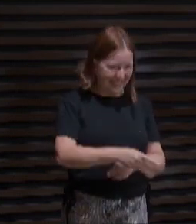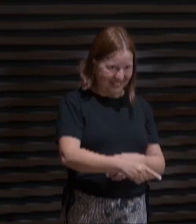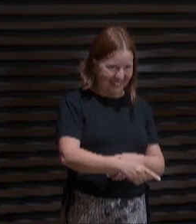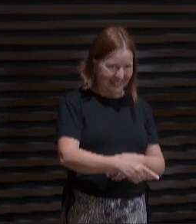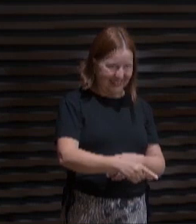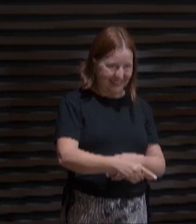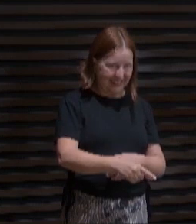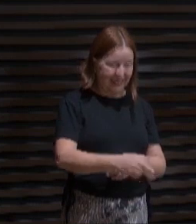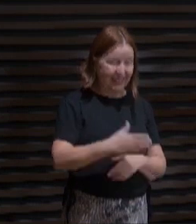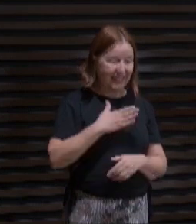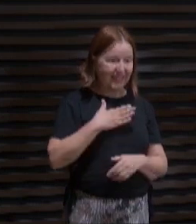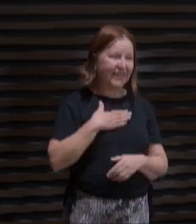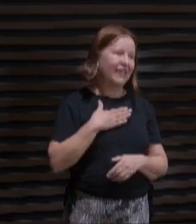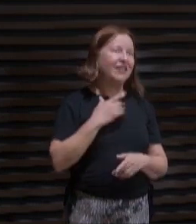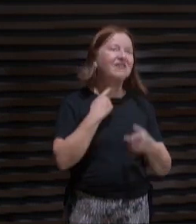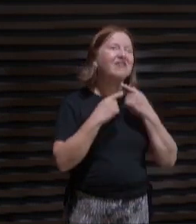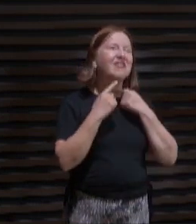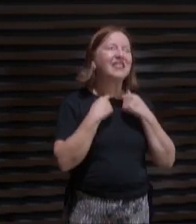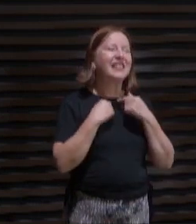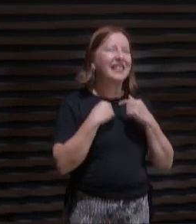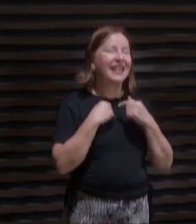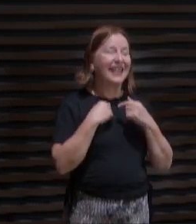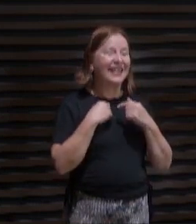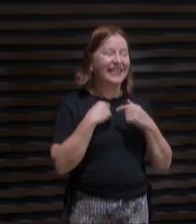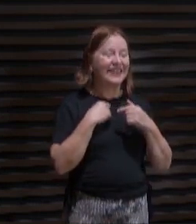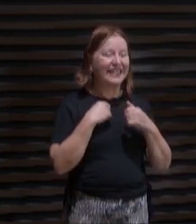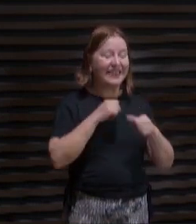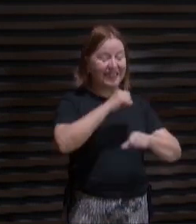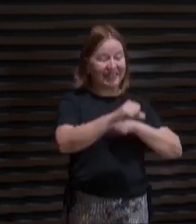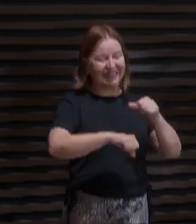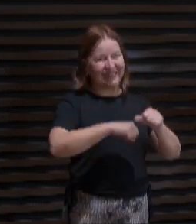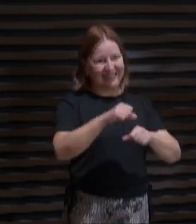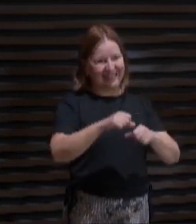obtuso e rebelde acabou sendo convertido